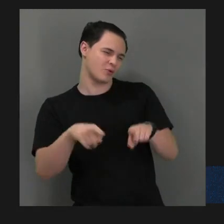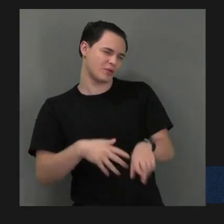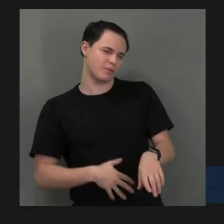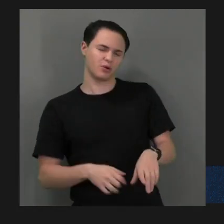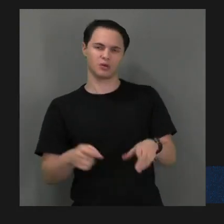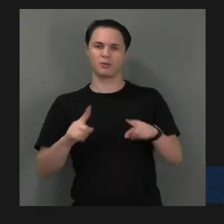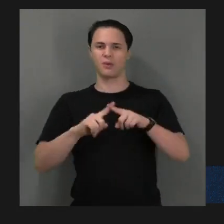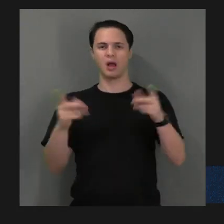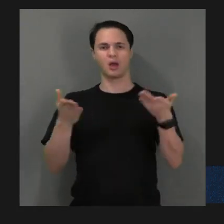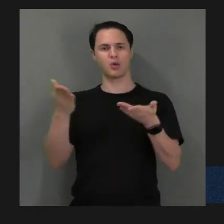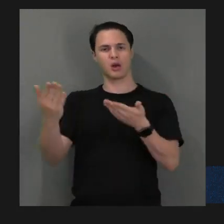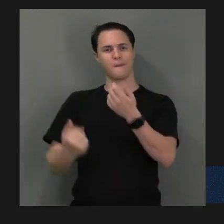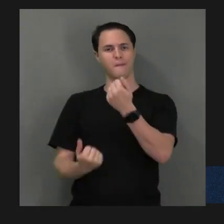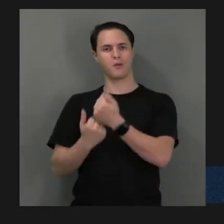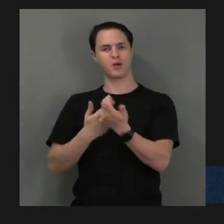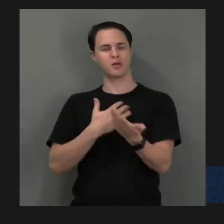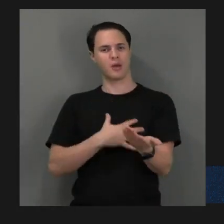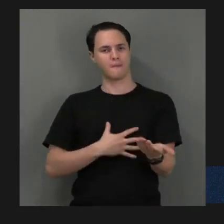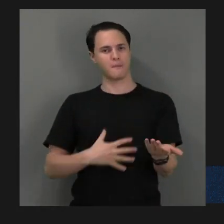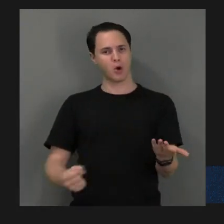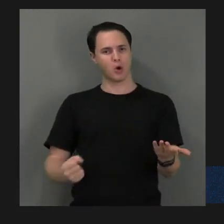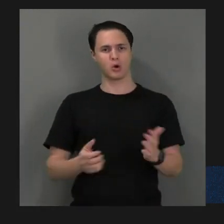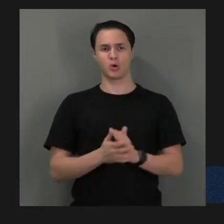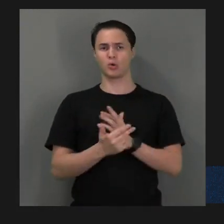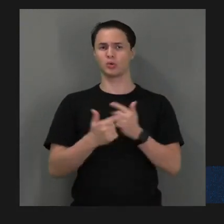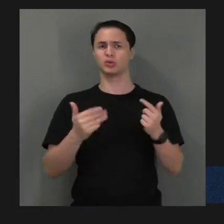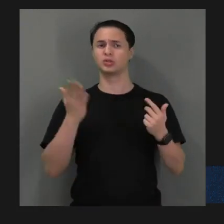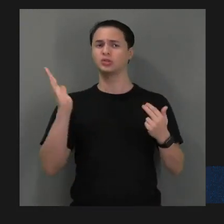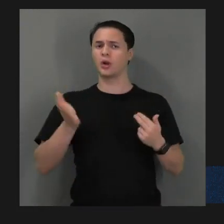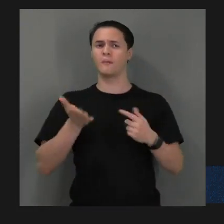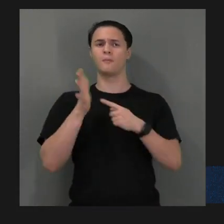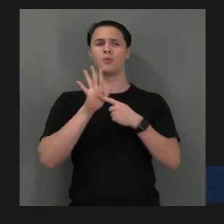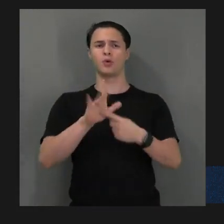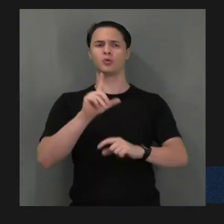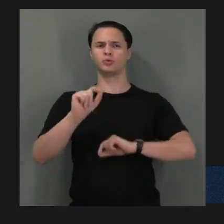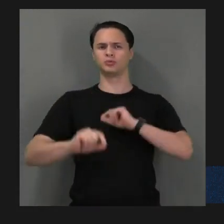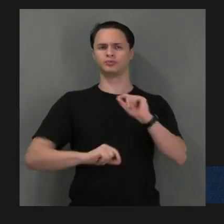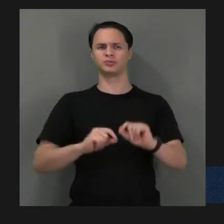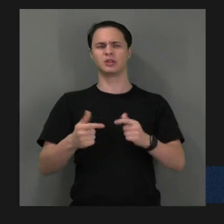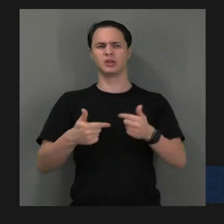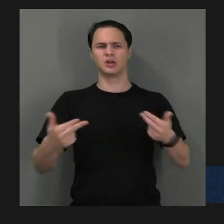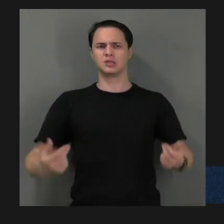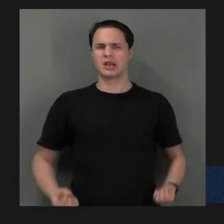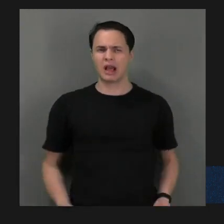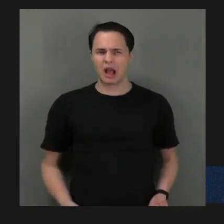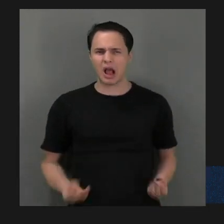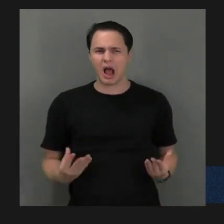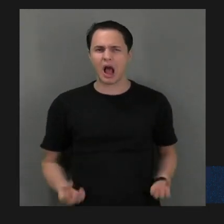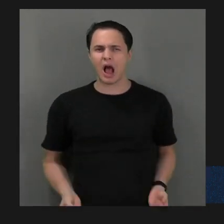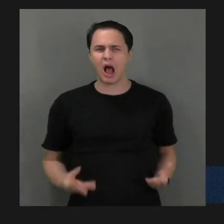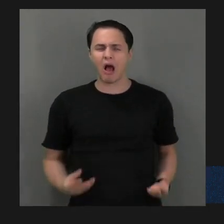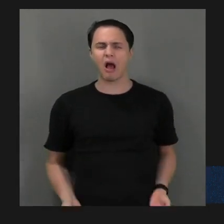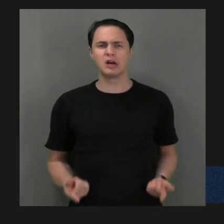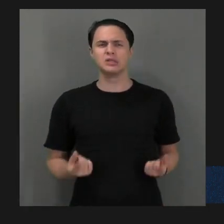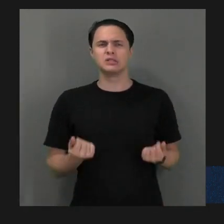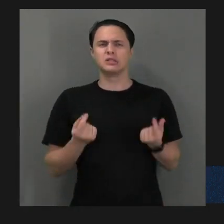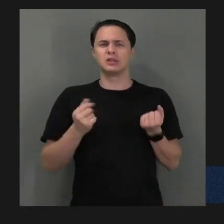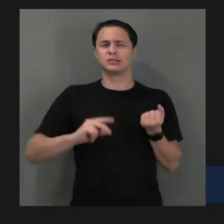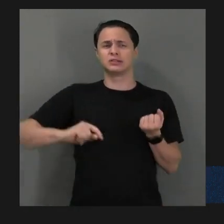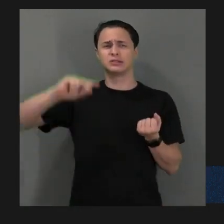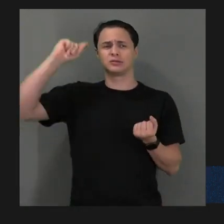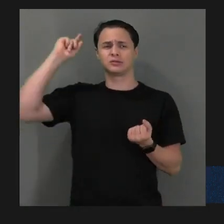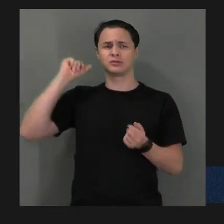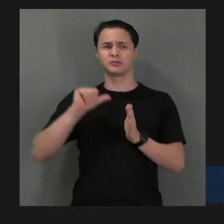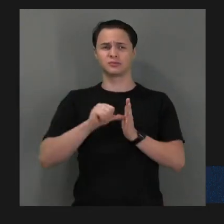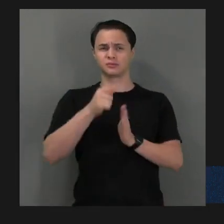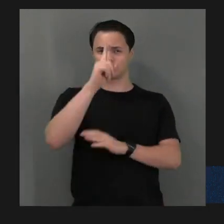a ditaduras, e que já iniciou, sinalizando para a gastança irresponsável, desde o primeiro dia, a aumentar